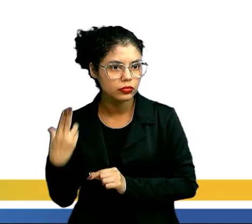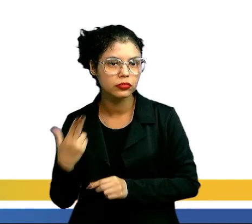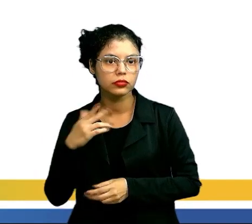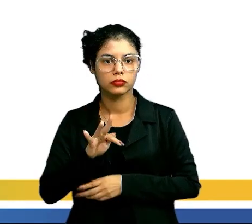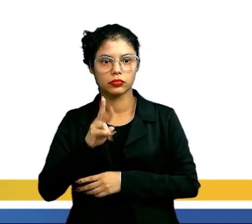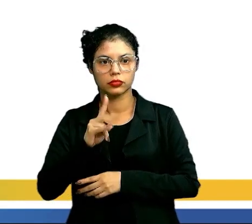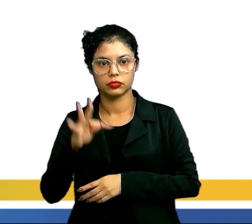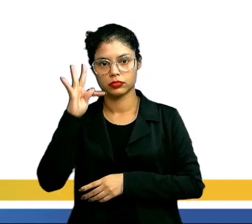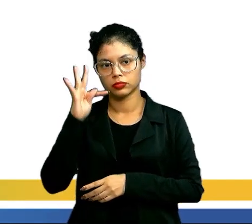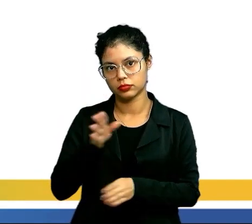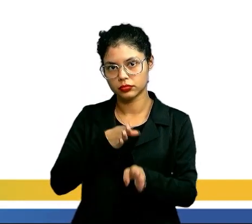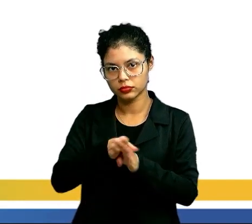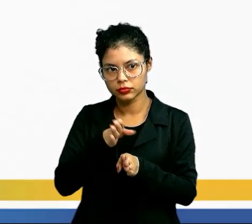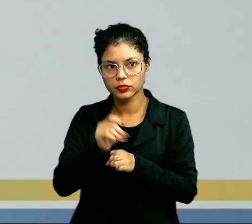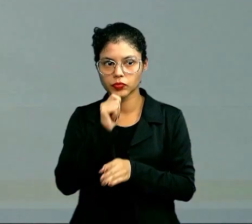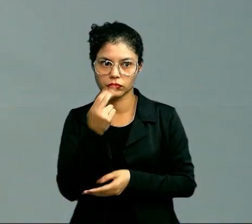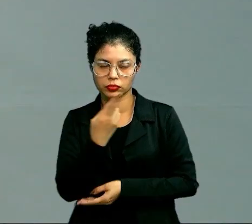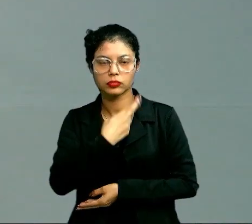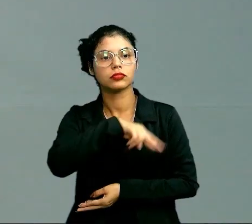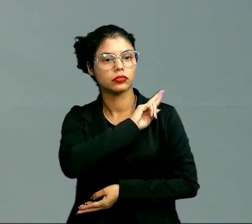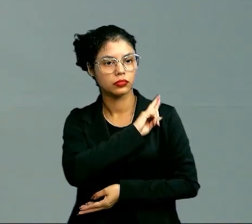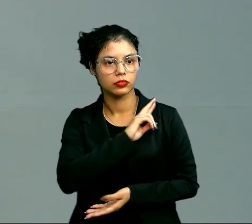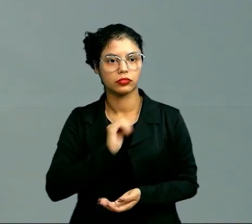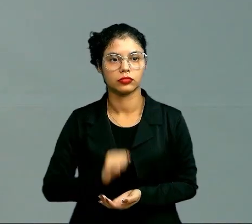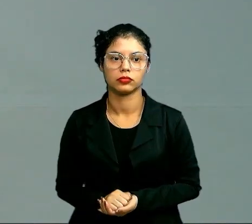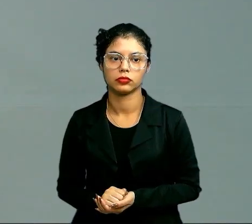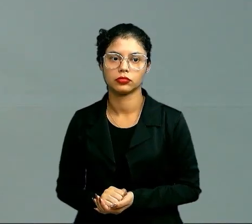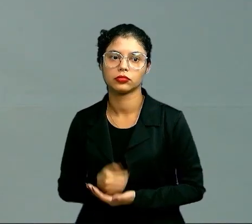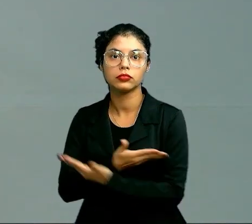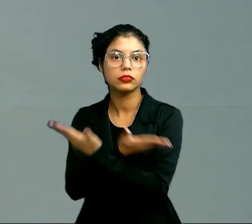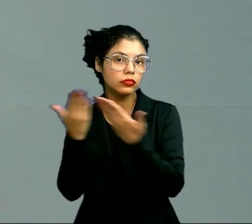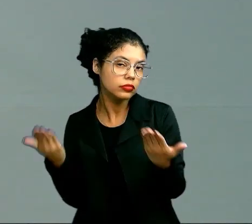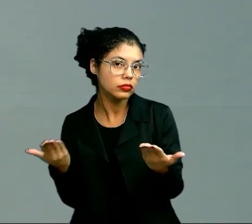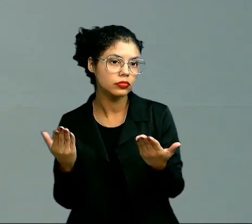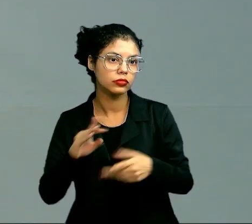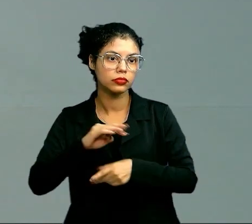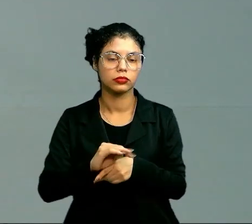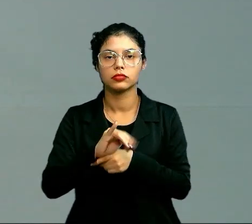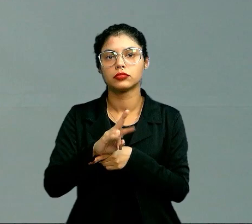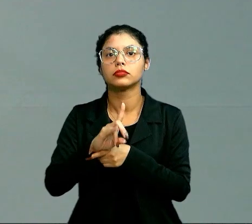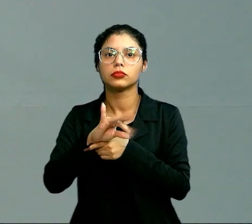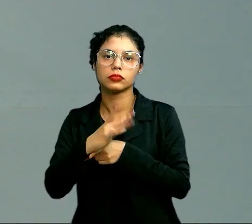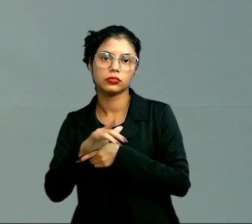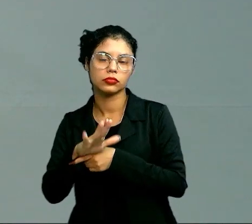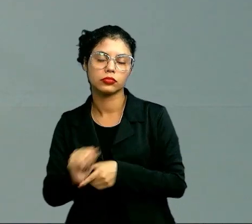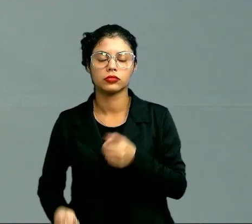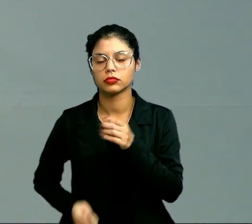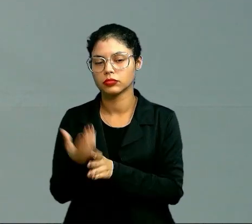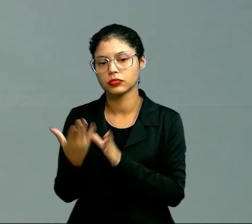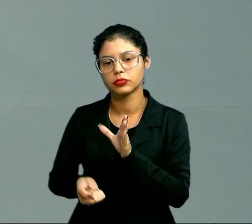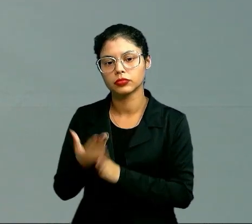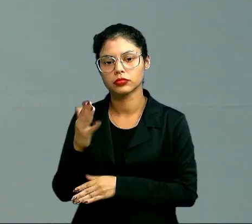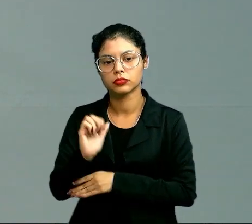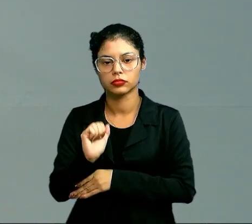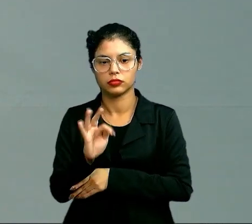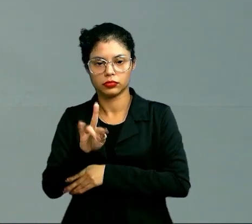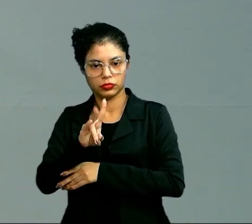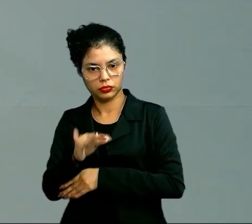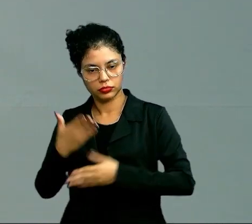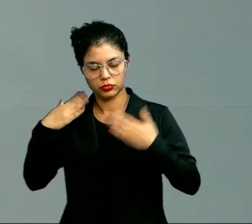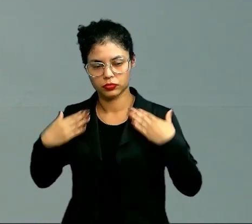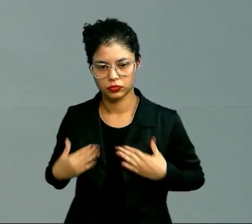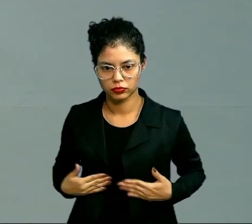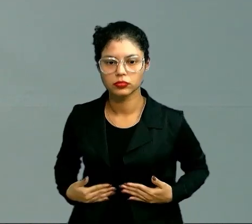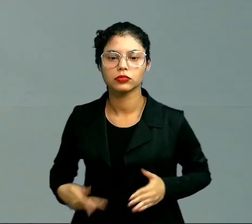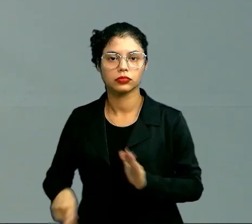linfócito T auxiliador. Ele é responsável pela imunização, né, pela produção de anticorpos